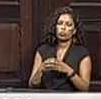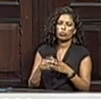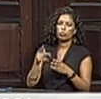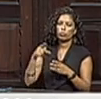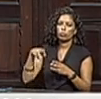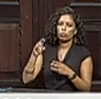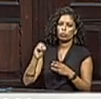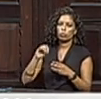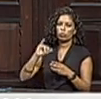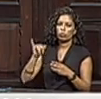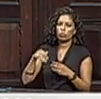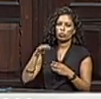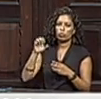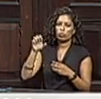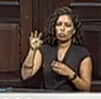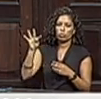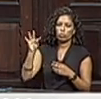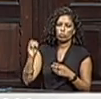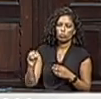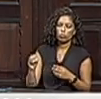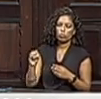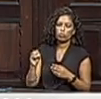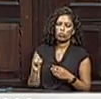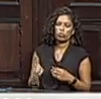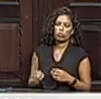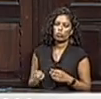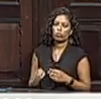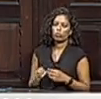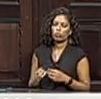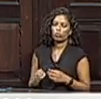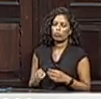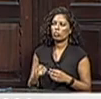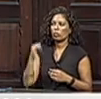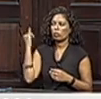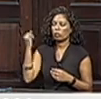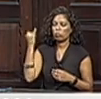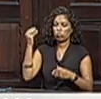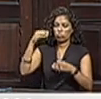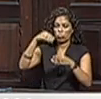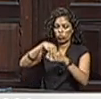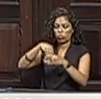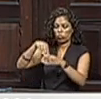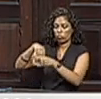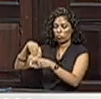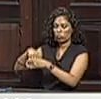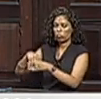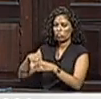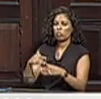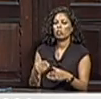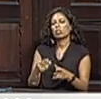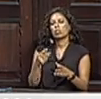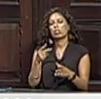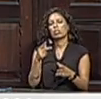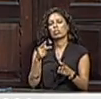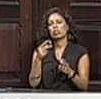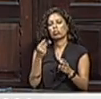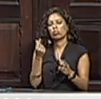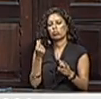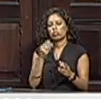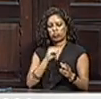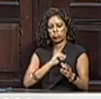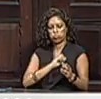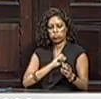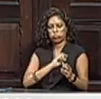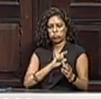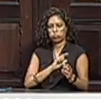fundamental que a gente consiga, ainda hoje, concluir a votação do piso para que ele entre em vigor o mais rápido